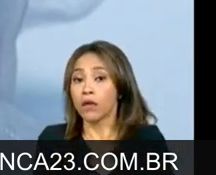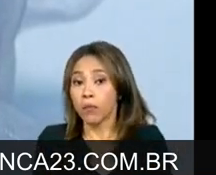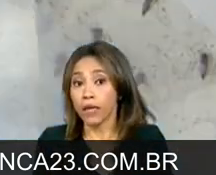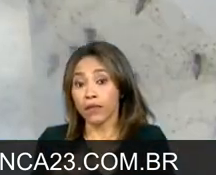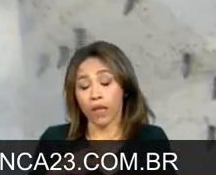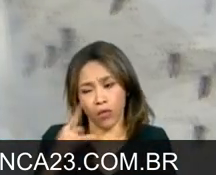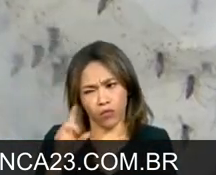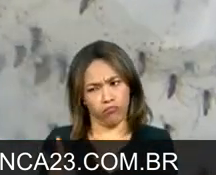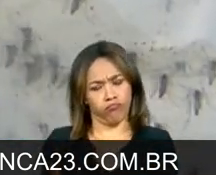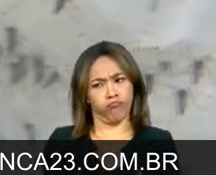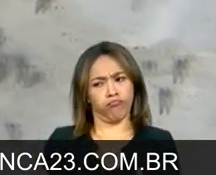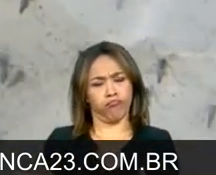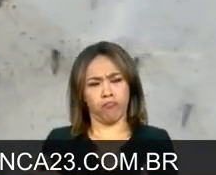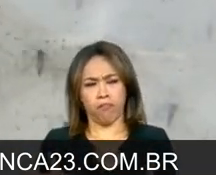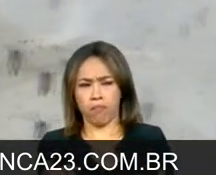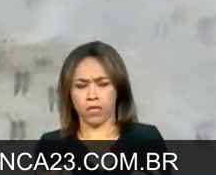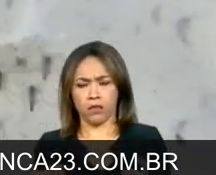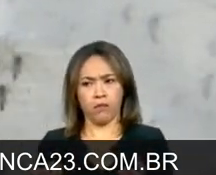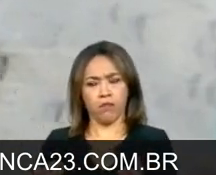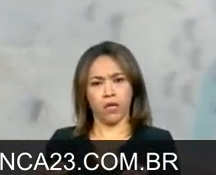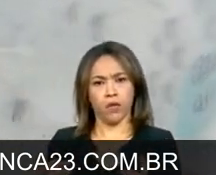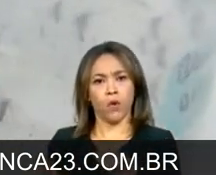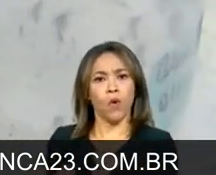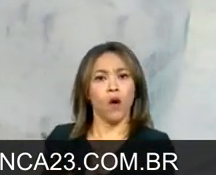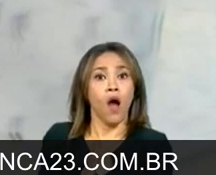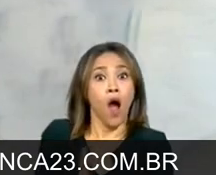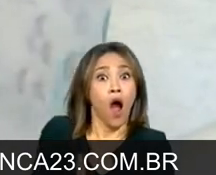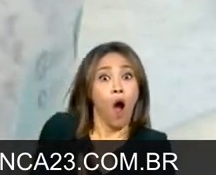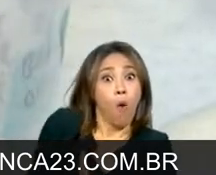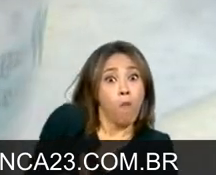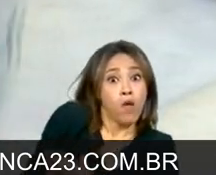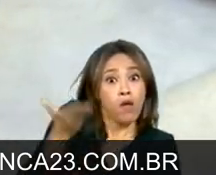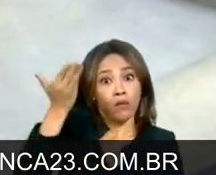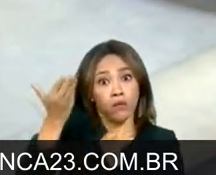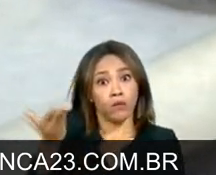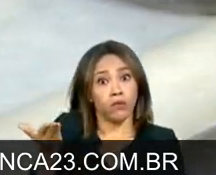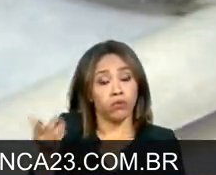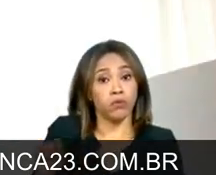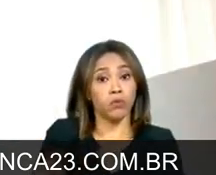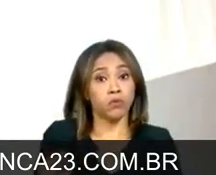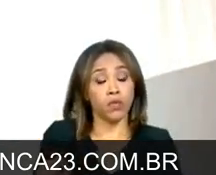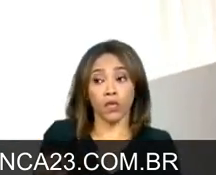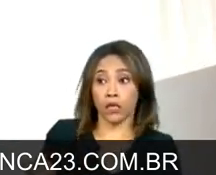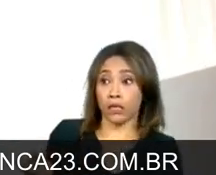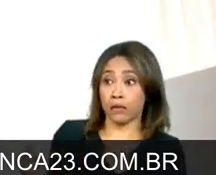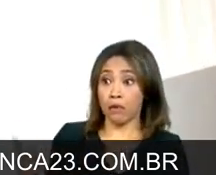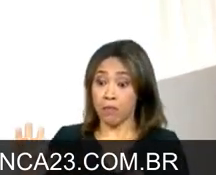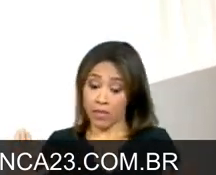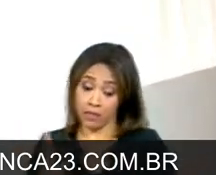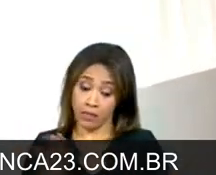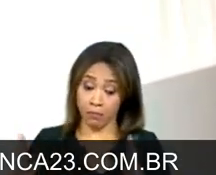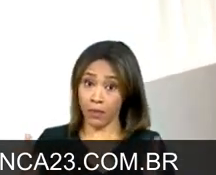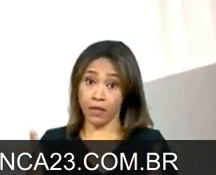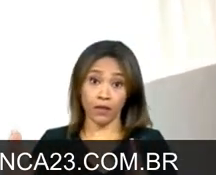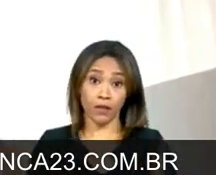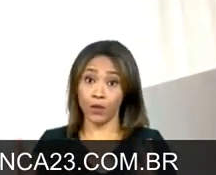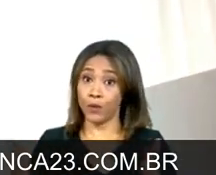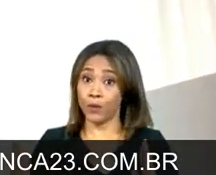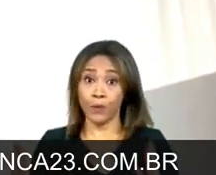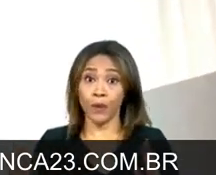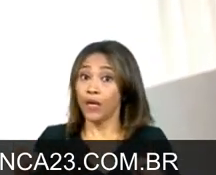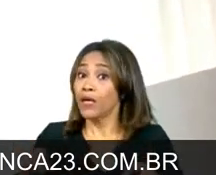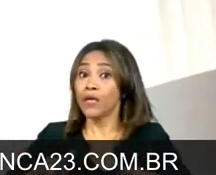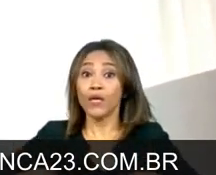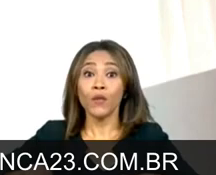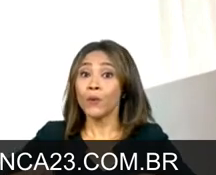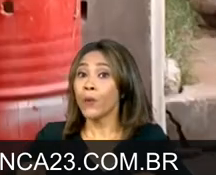temos observado uma tendência de aumento de casos acima daquele que é esperado para esse período, que é um período